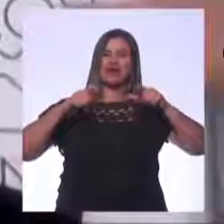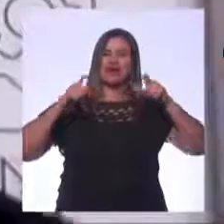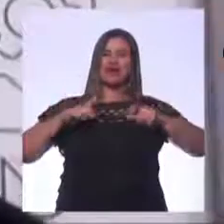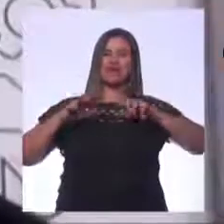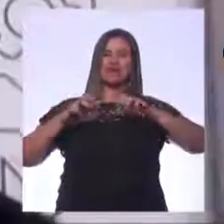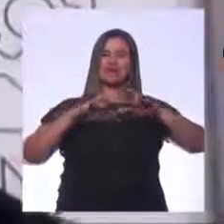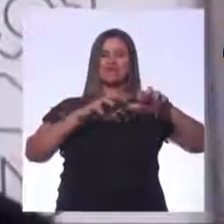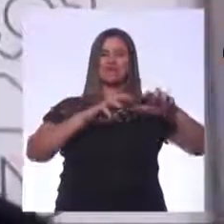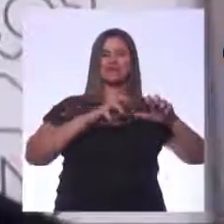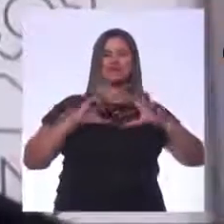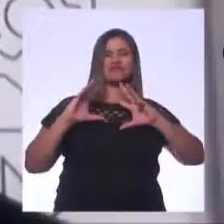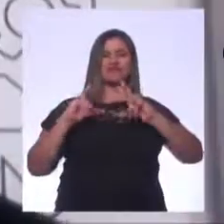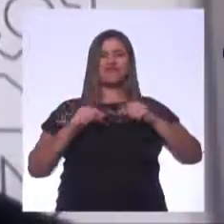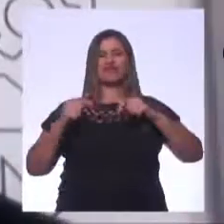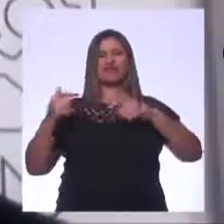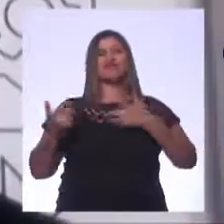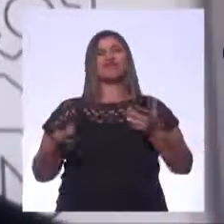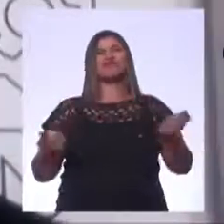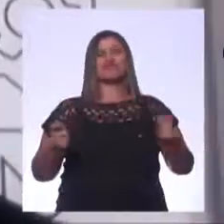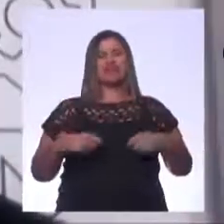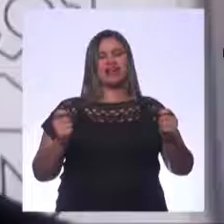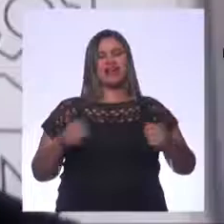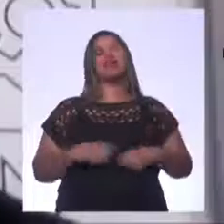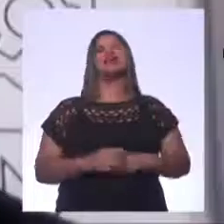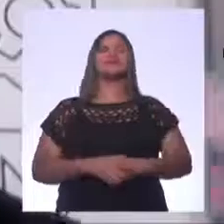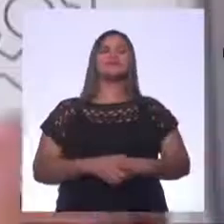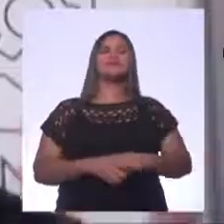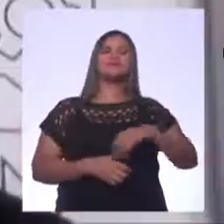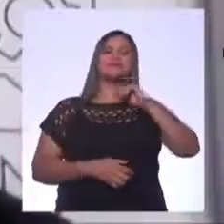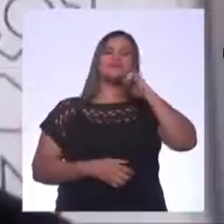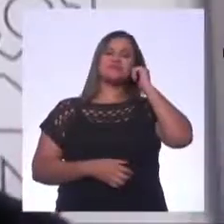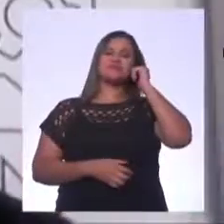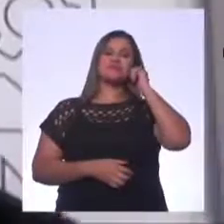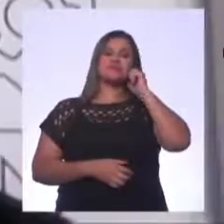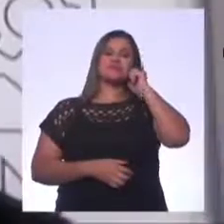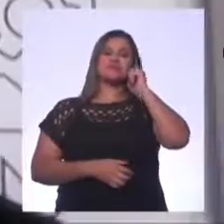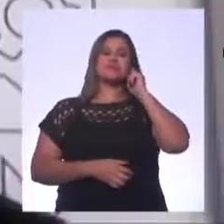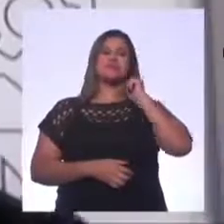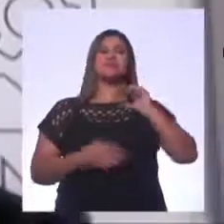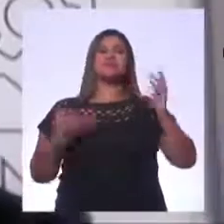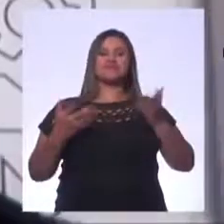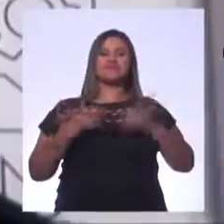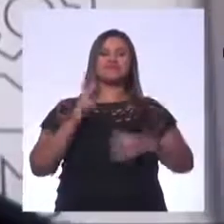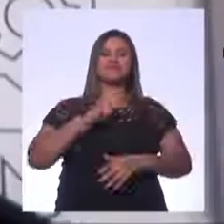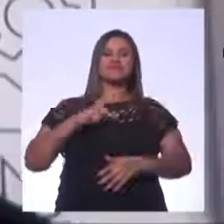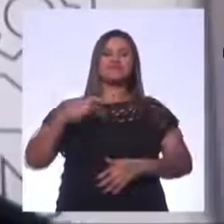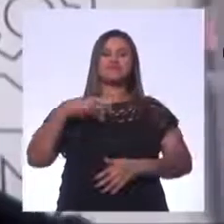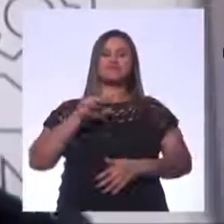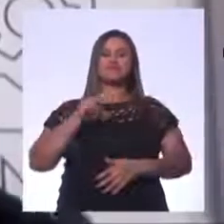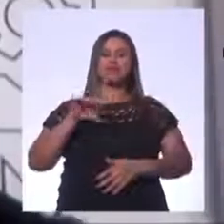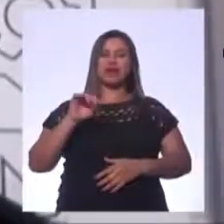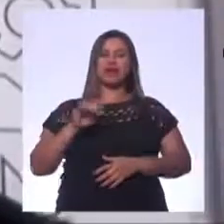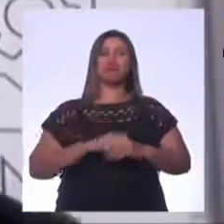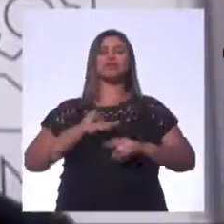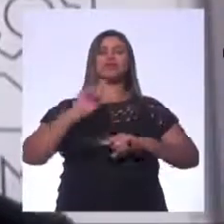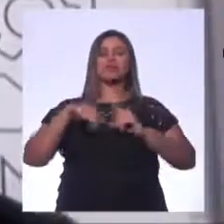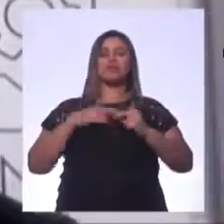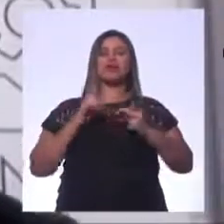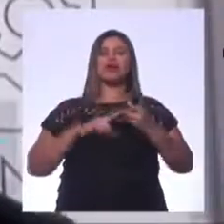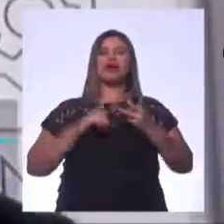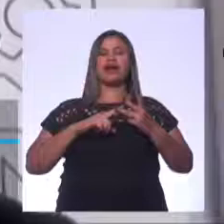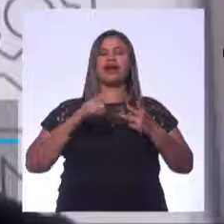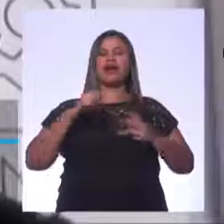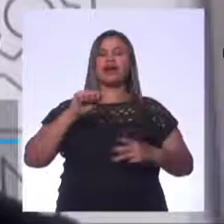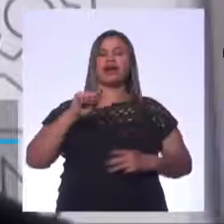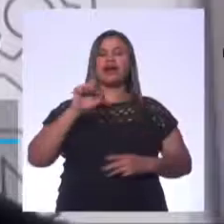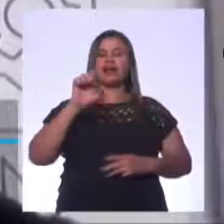mas todos os espaços que vocês puderem conhecer. Eu vou passar aqui a palavra para o professor Paulo, depois para o professor Alexandre, para as